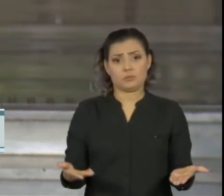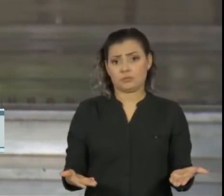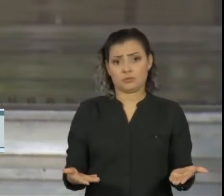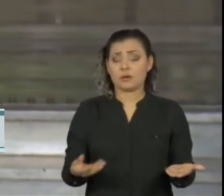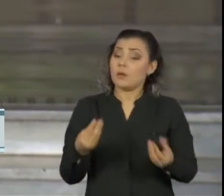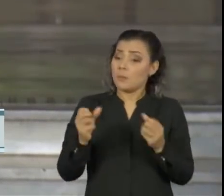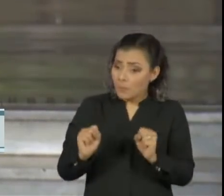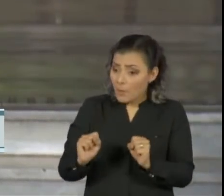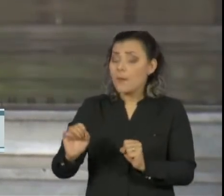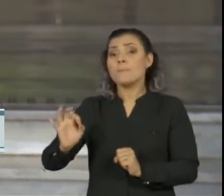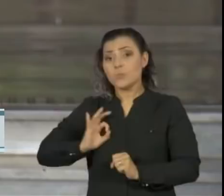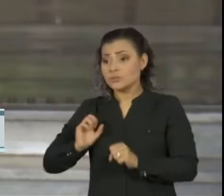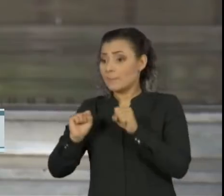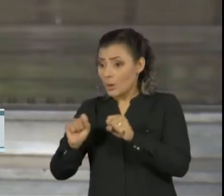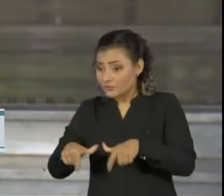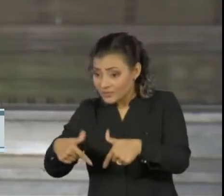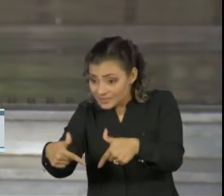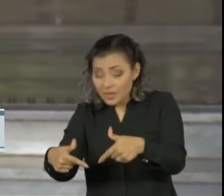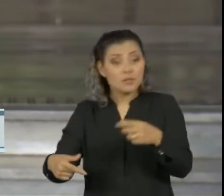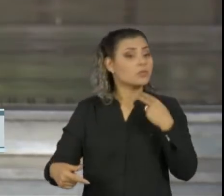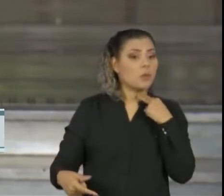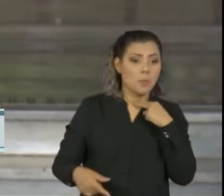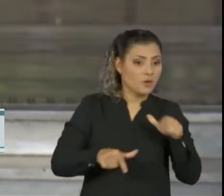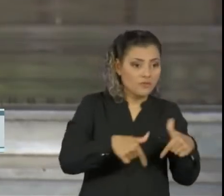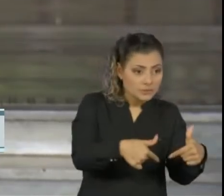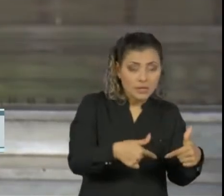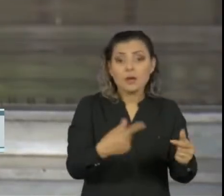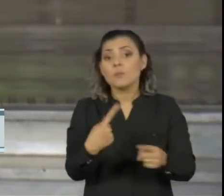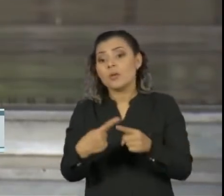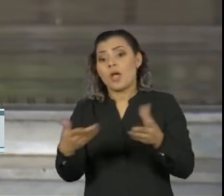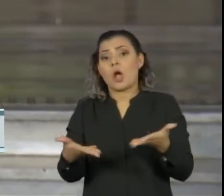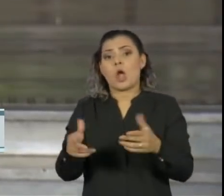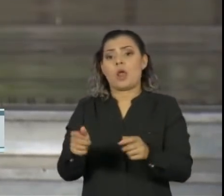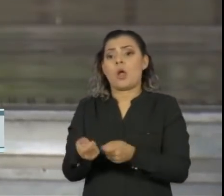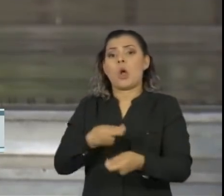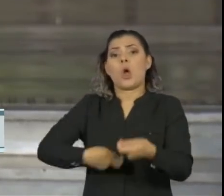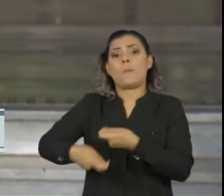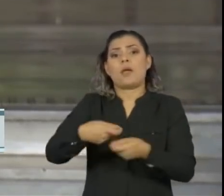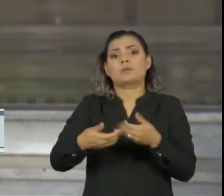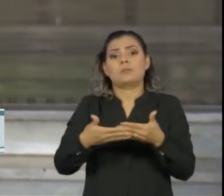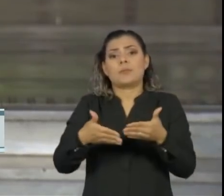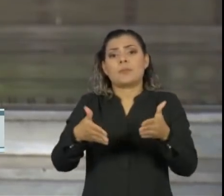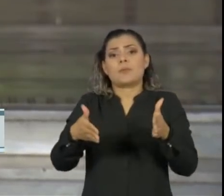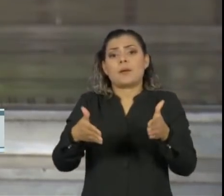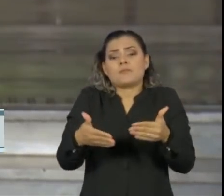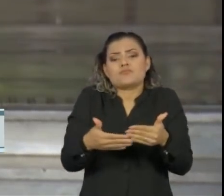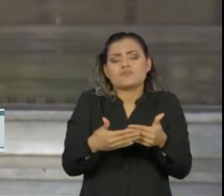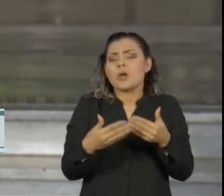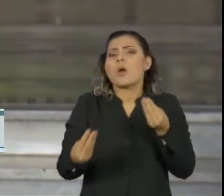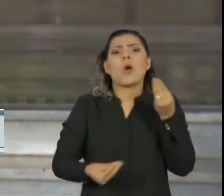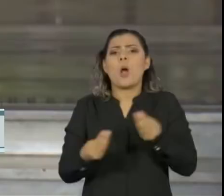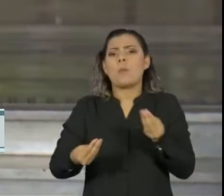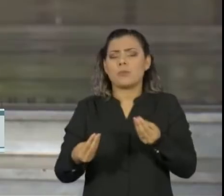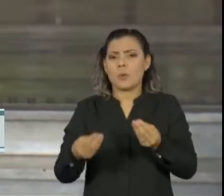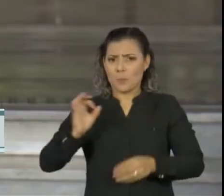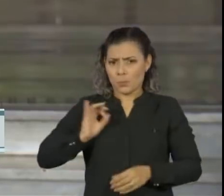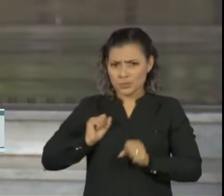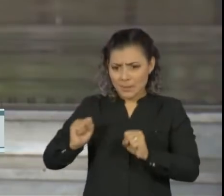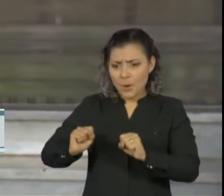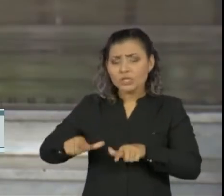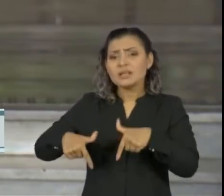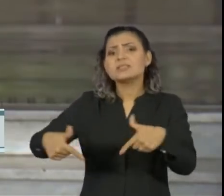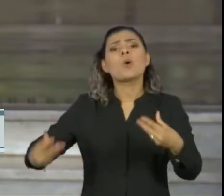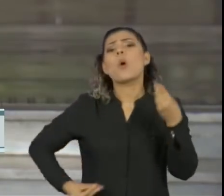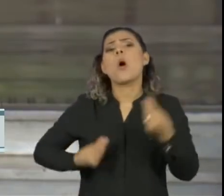que a polícia pode ou não pode fazer agora com esse funcionamento reduzido do comércio? Qual que é o papel da polícia? Qual o poder que ela tem